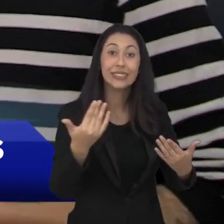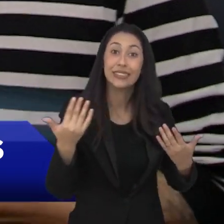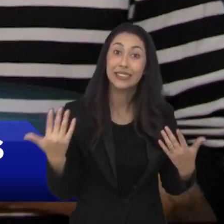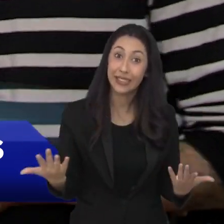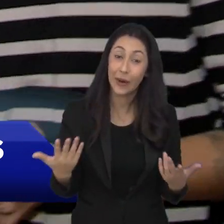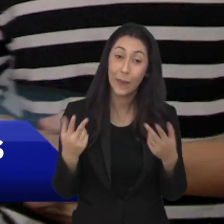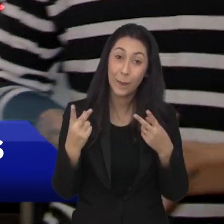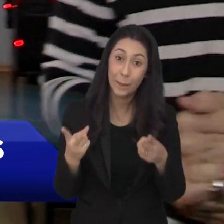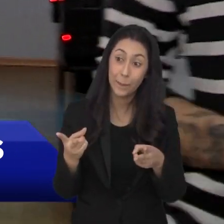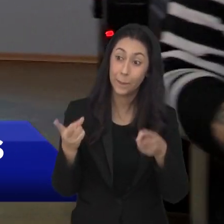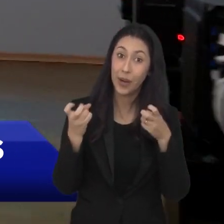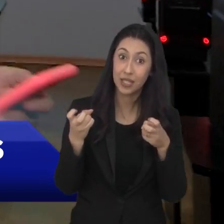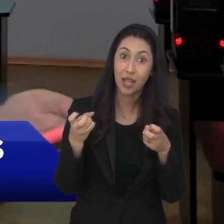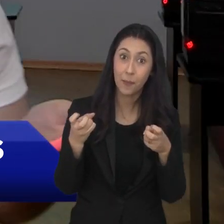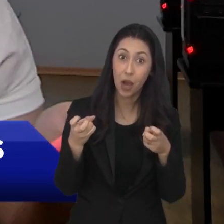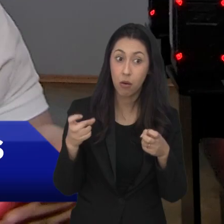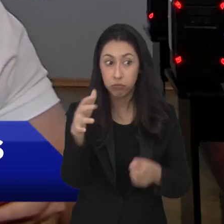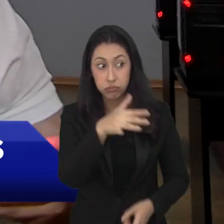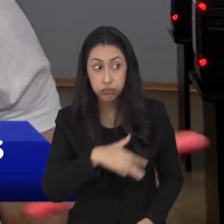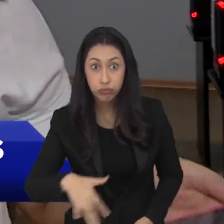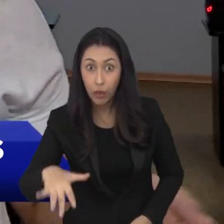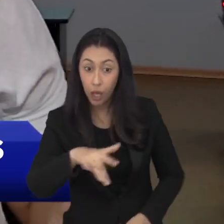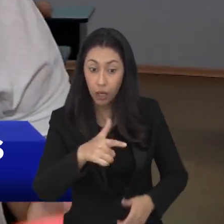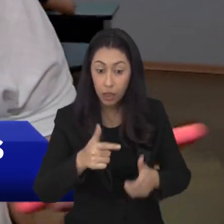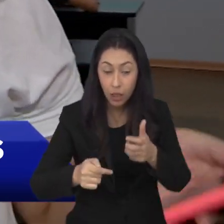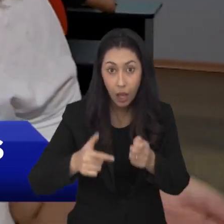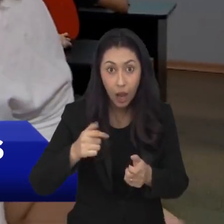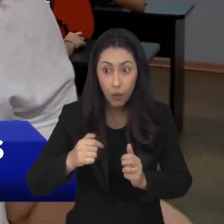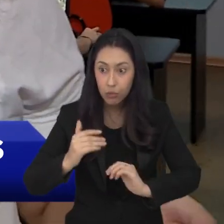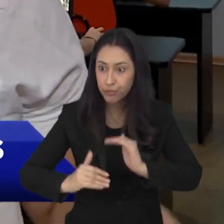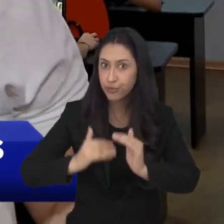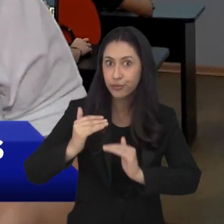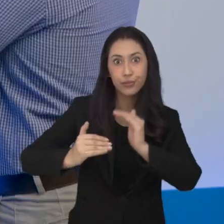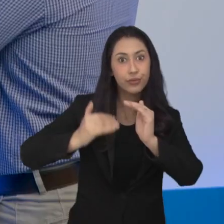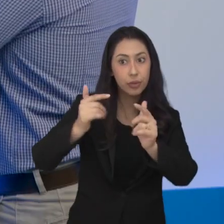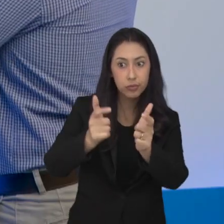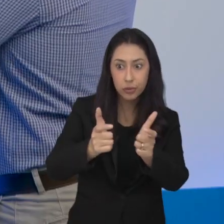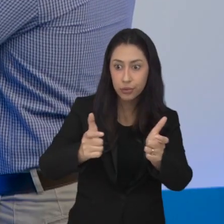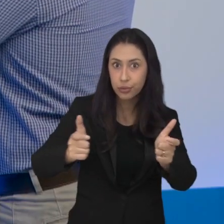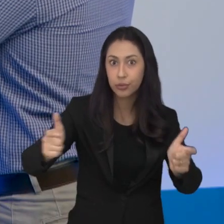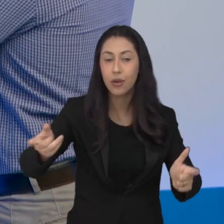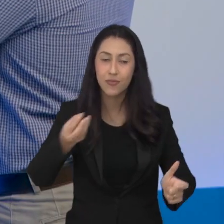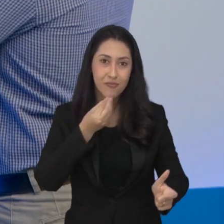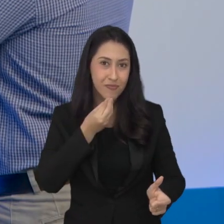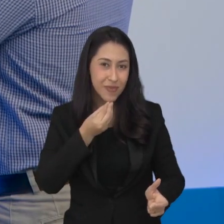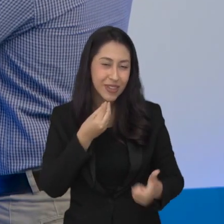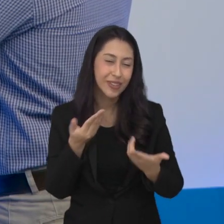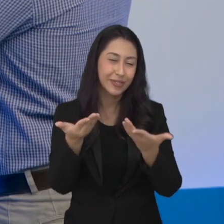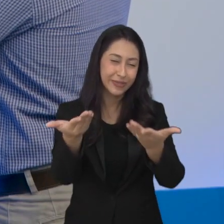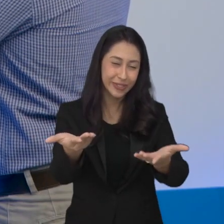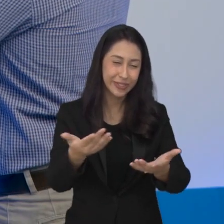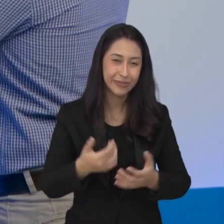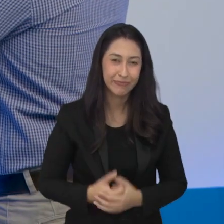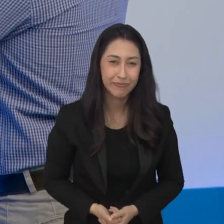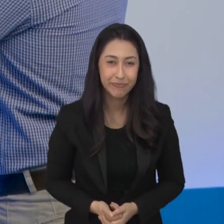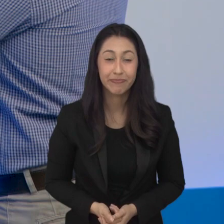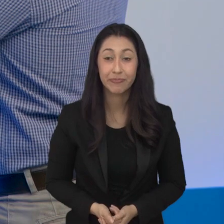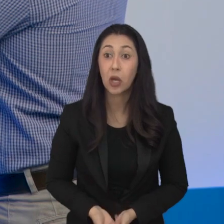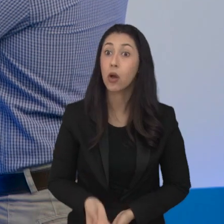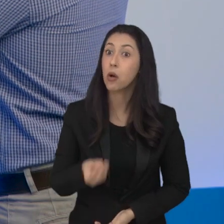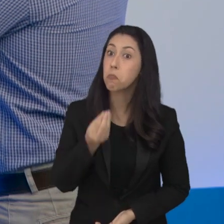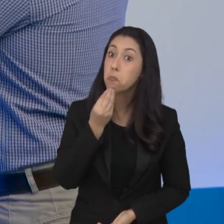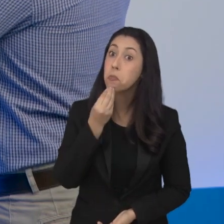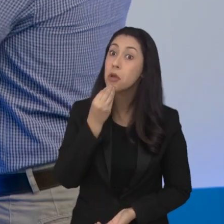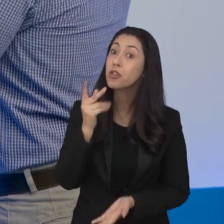obrigado, professor. Guerra, como a gente viu, né, o mercado de games está se transformando e, sem dúvidas, é um mercado repleto de oportunidades. Voltamos